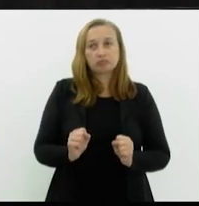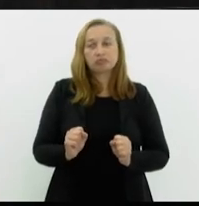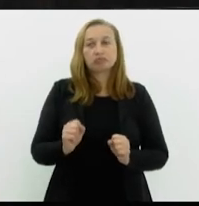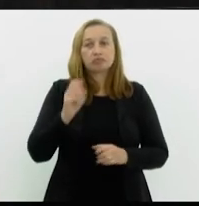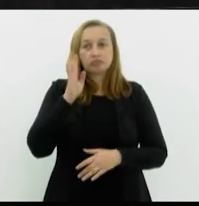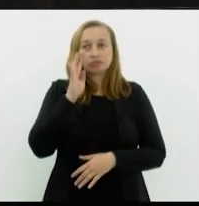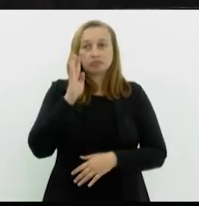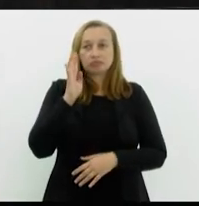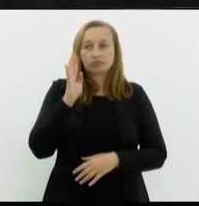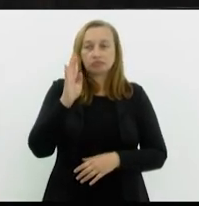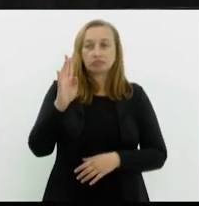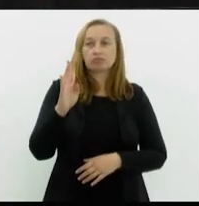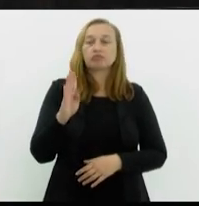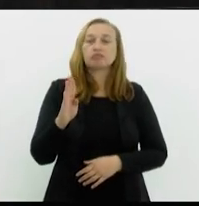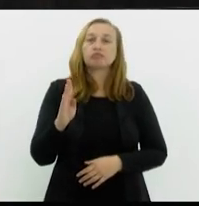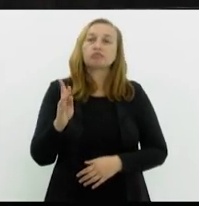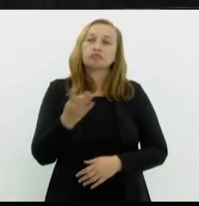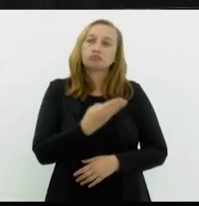sancione.